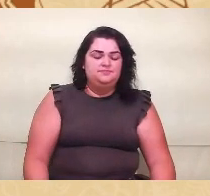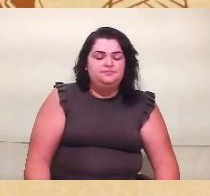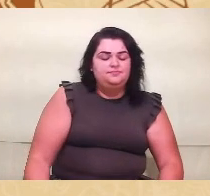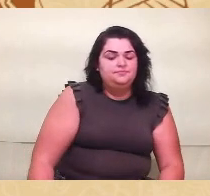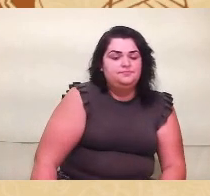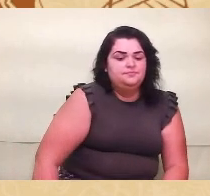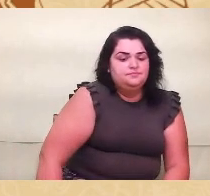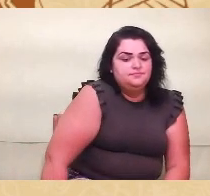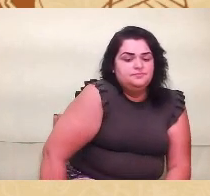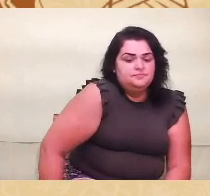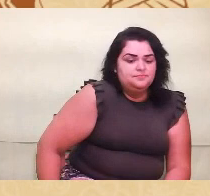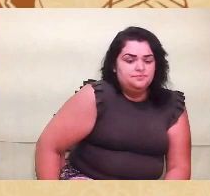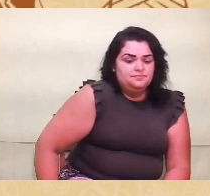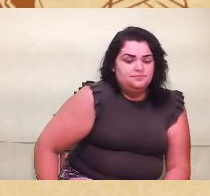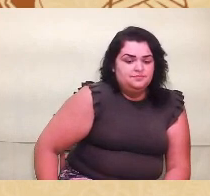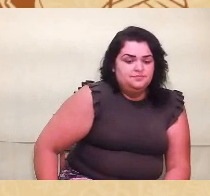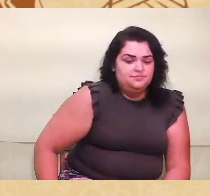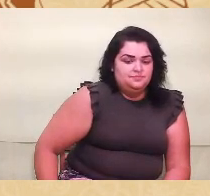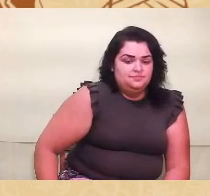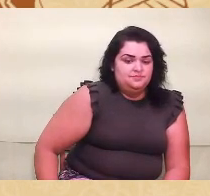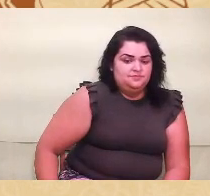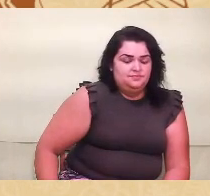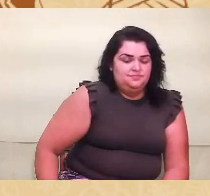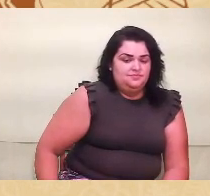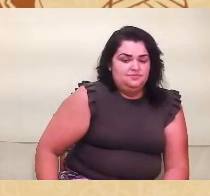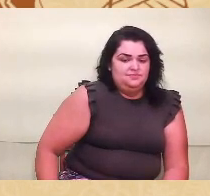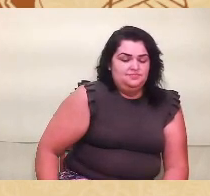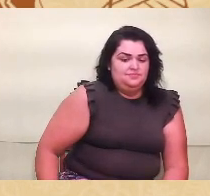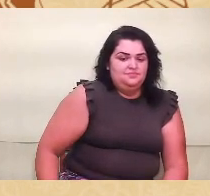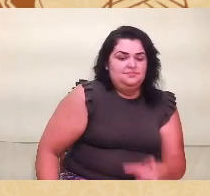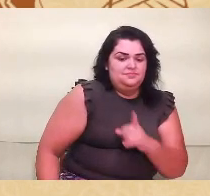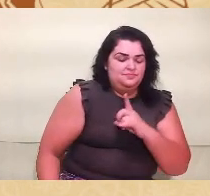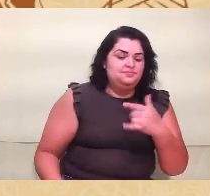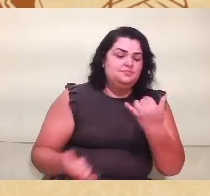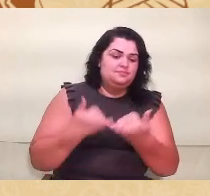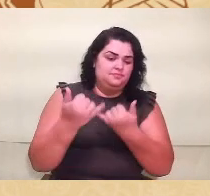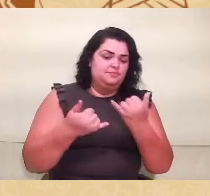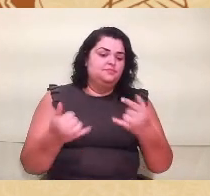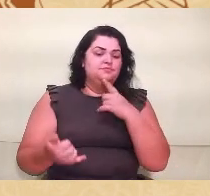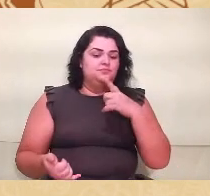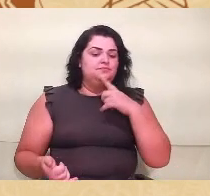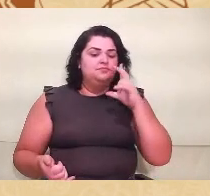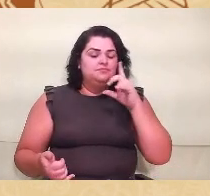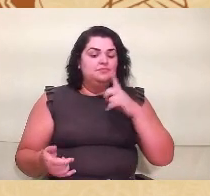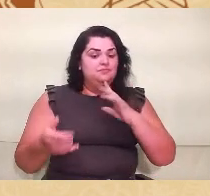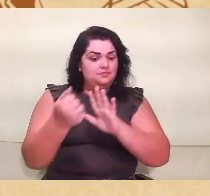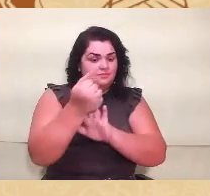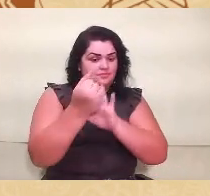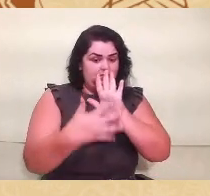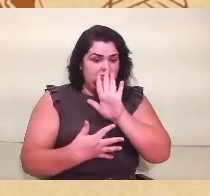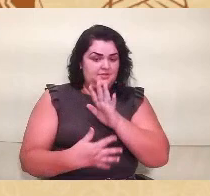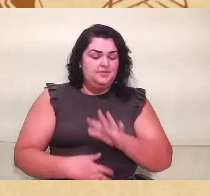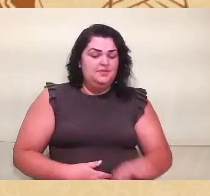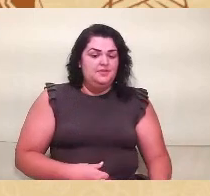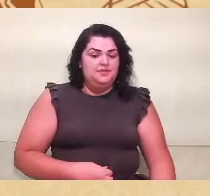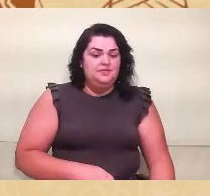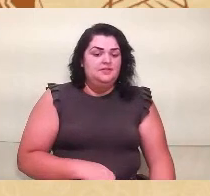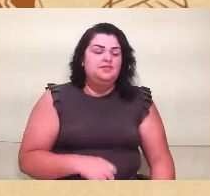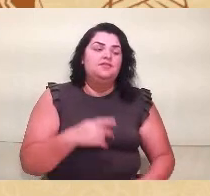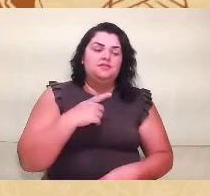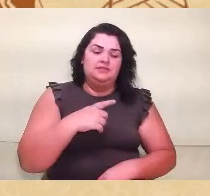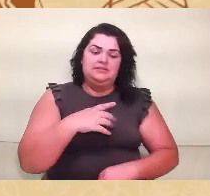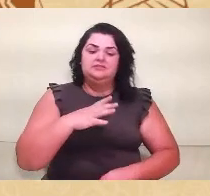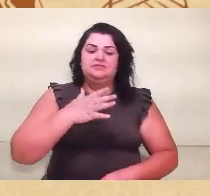CEAGESP. E aí toda hora Brits, aí vê que ele tem a ficha, é humilhação,